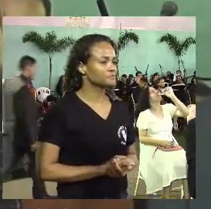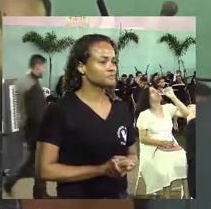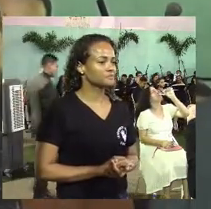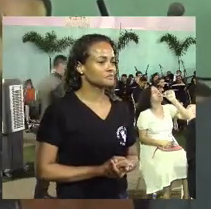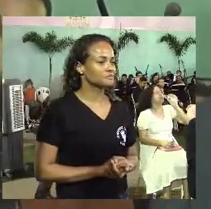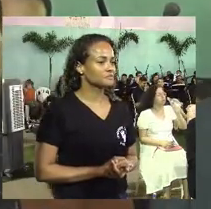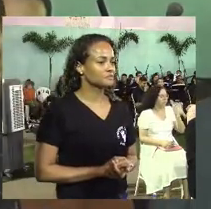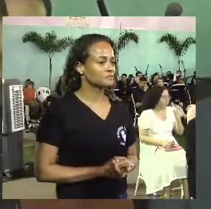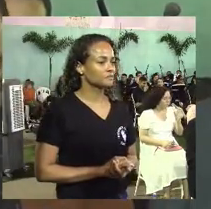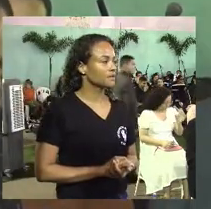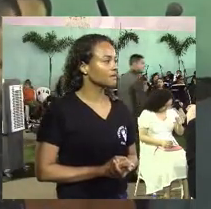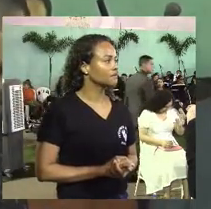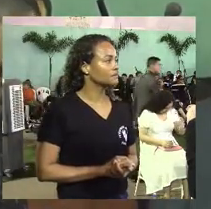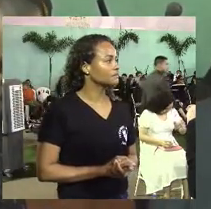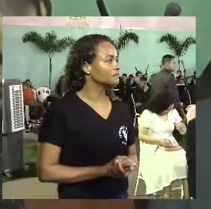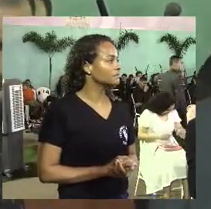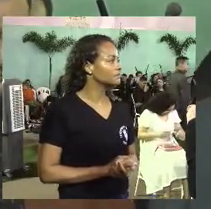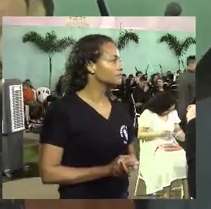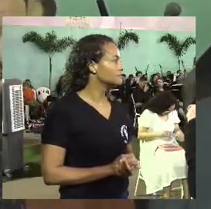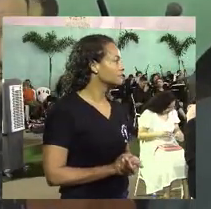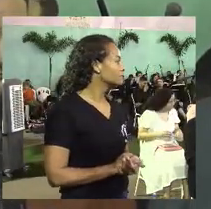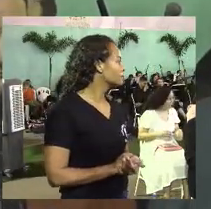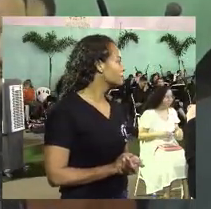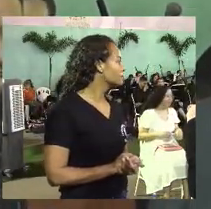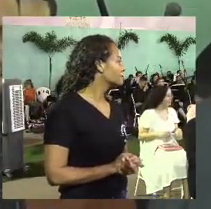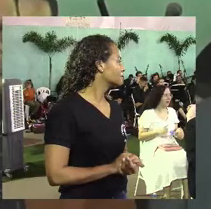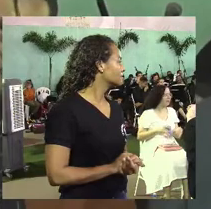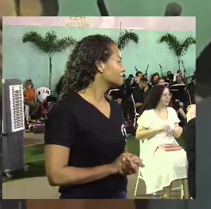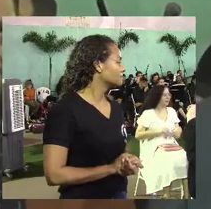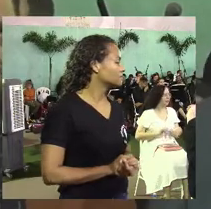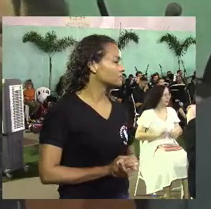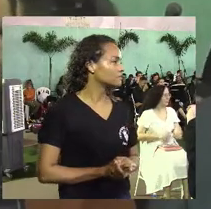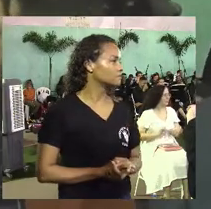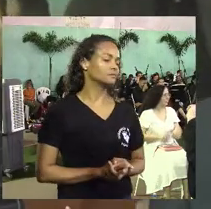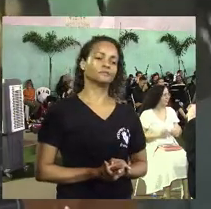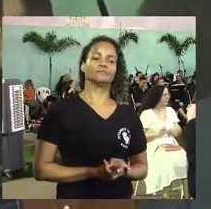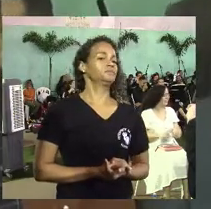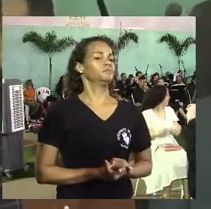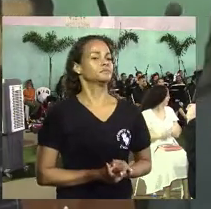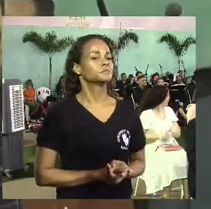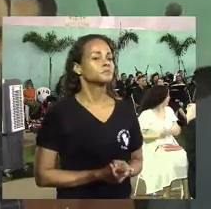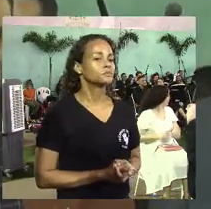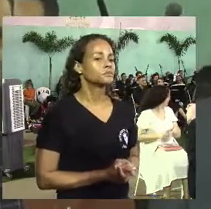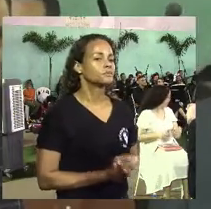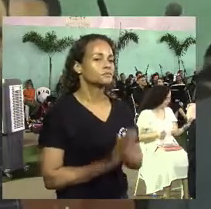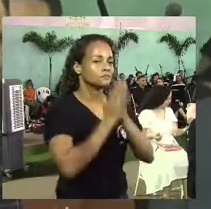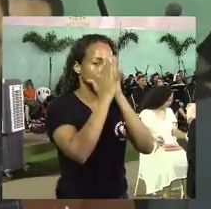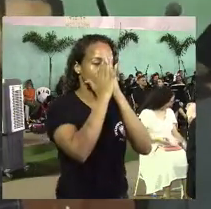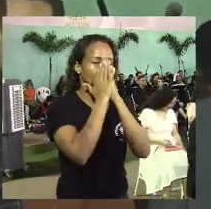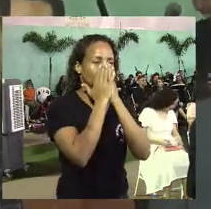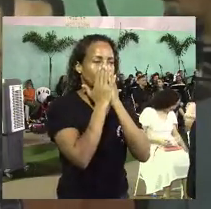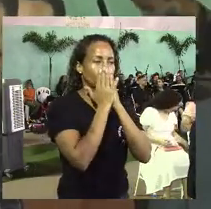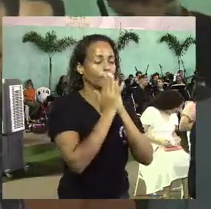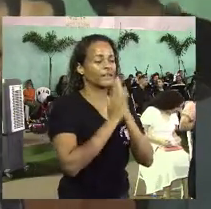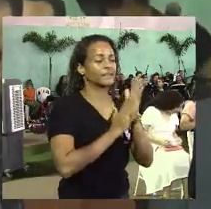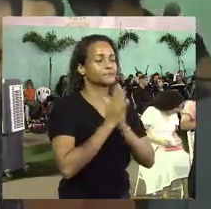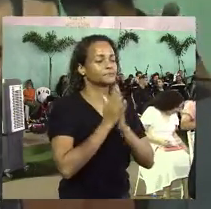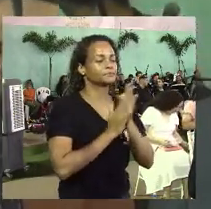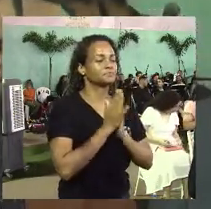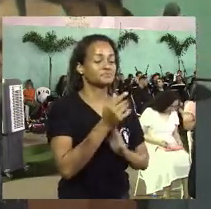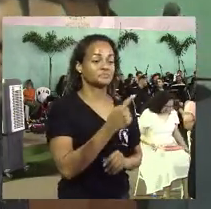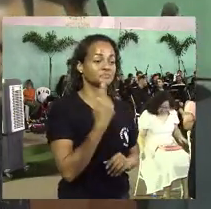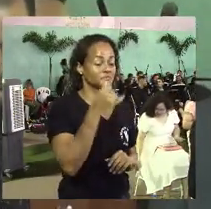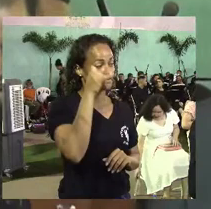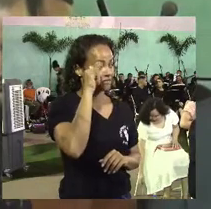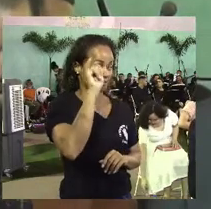dar continuidade algum dos Senhores quer tomar não né então deixa para quem quiser mas devemos uns precaver então